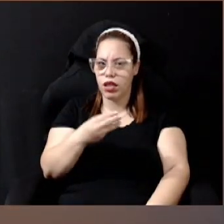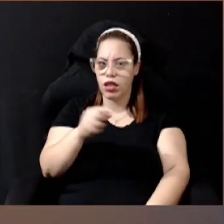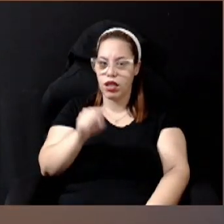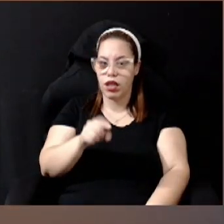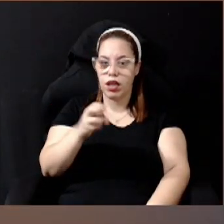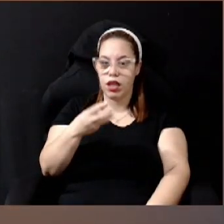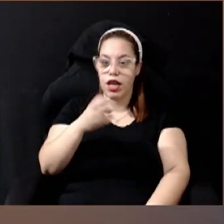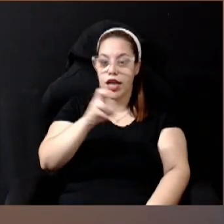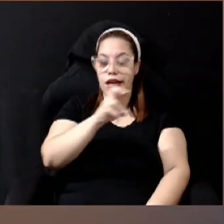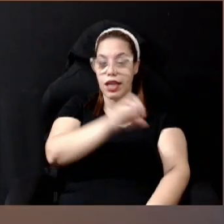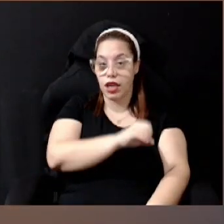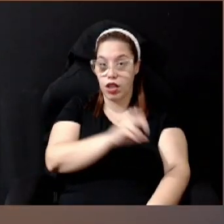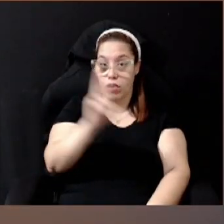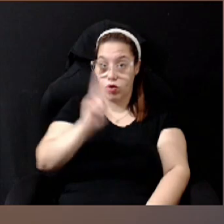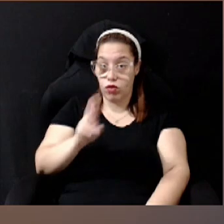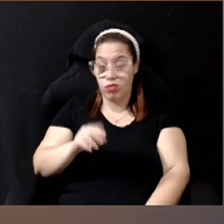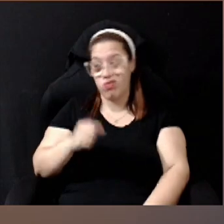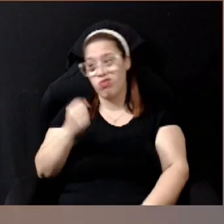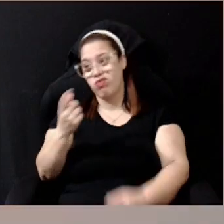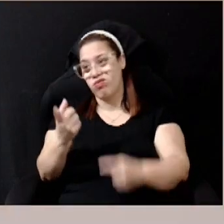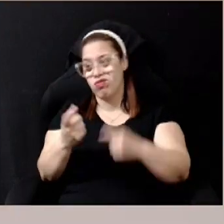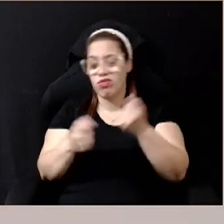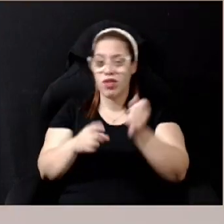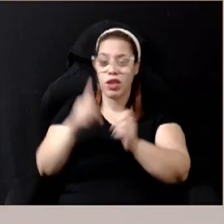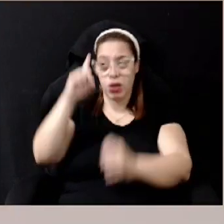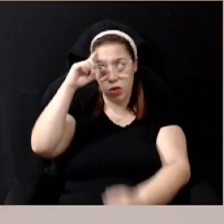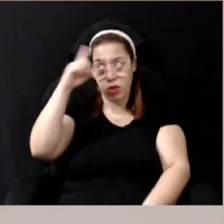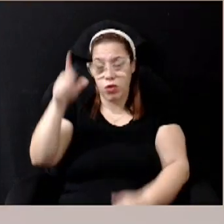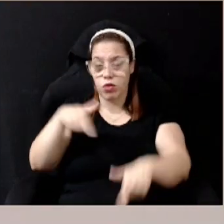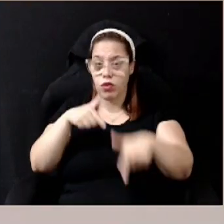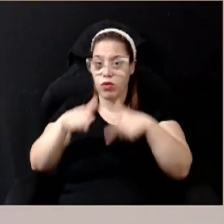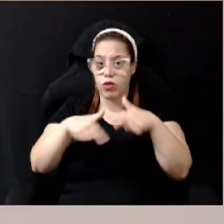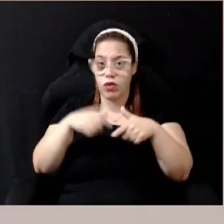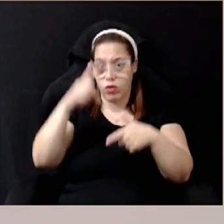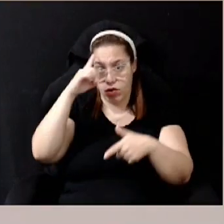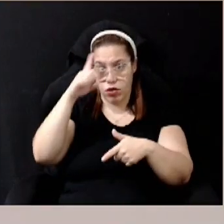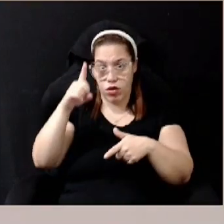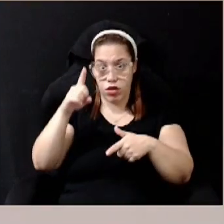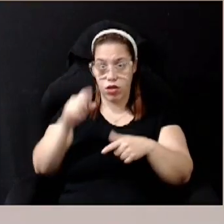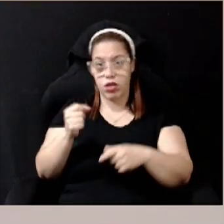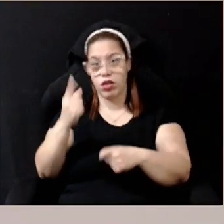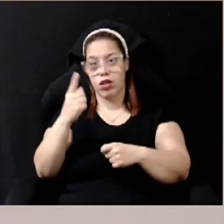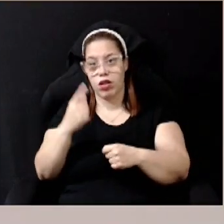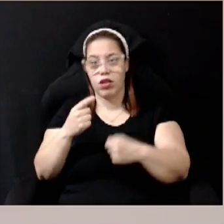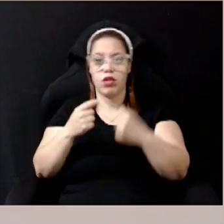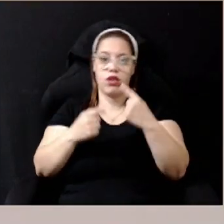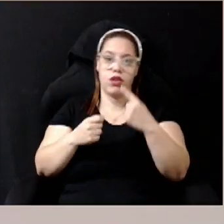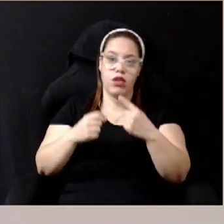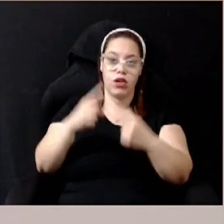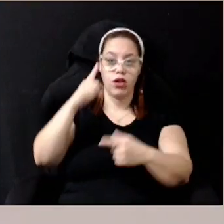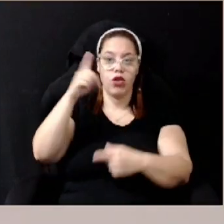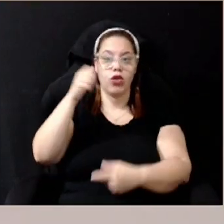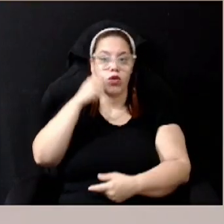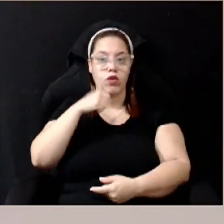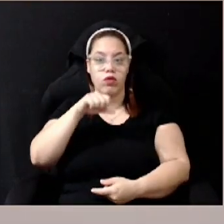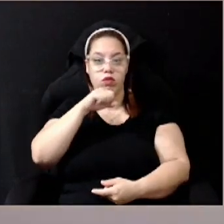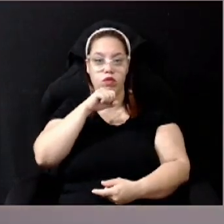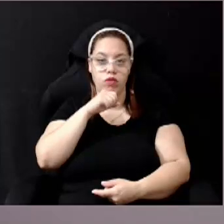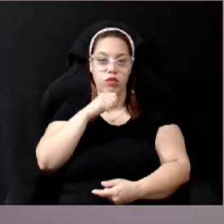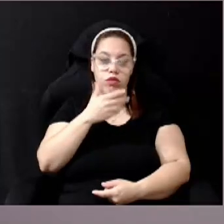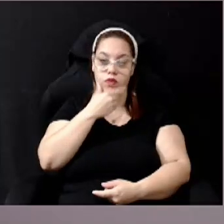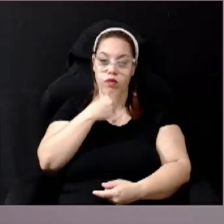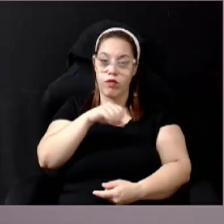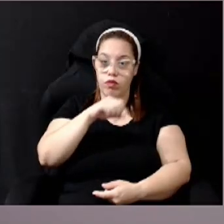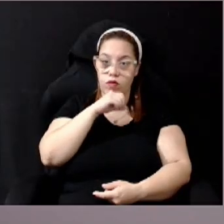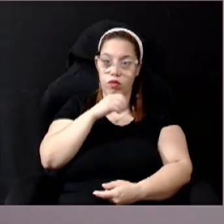Tá. Depende das datas, né? Porque eu trabalho muito com data sazonal. Então, assim, Dia das Mães, Dia dos Pais, Dia das Crianças, que